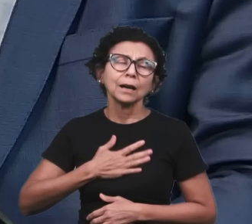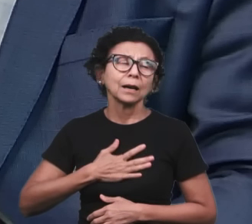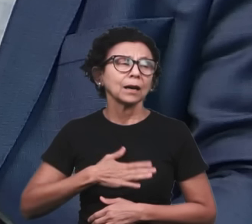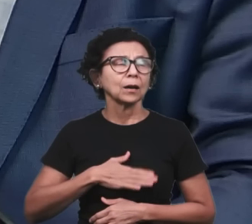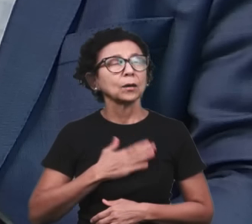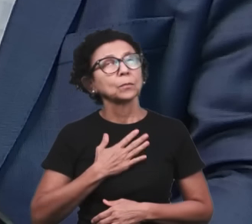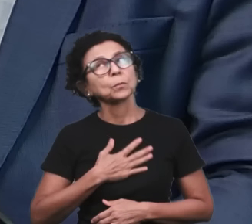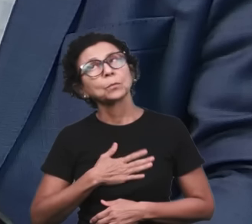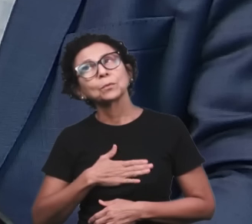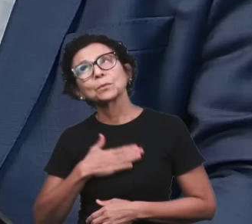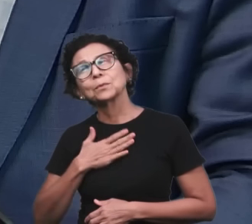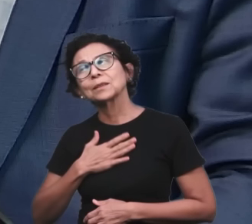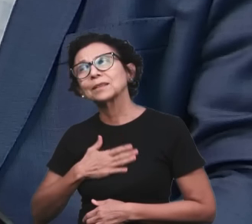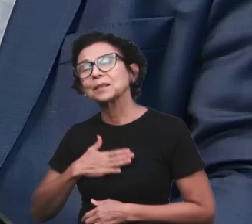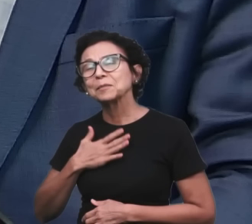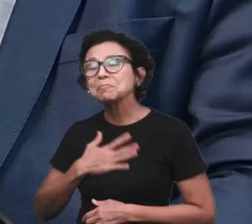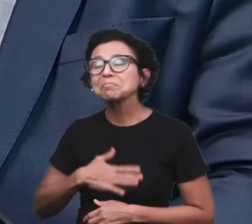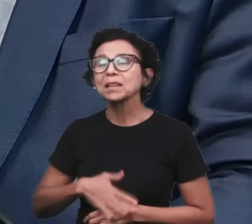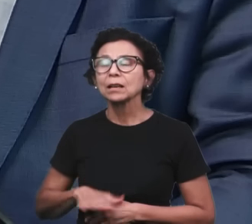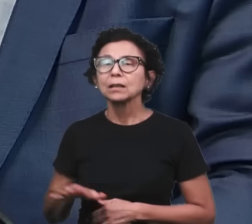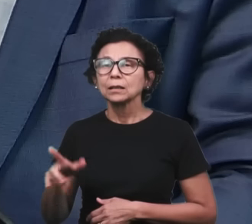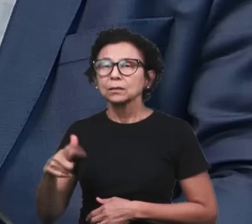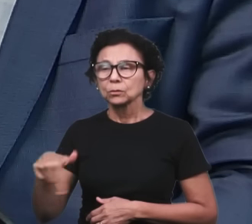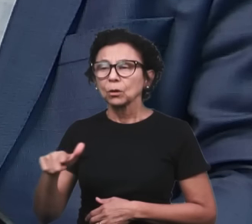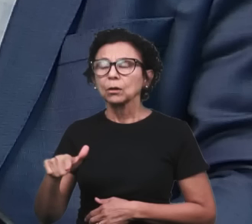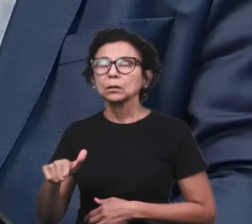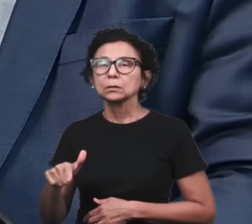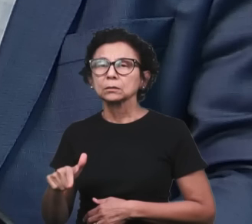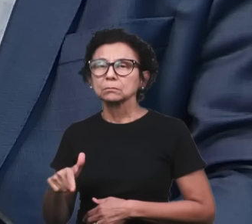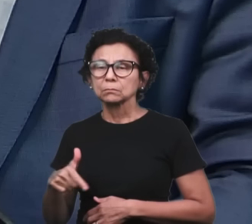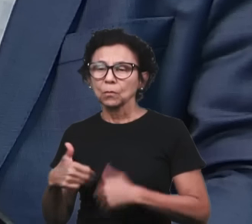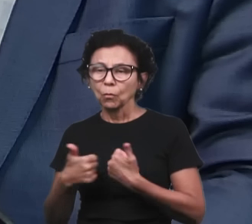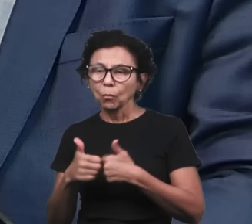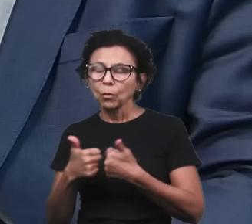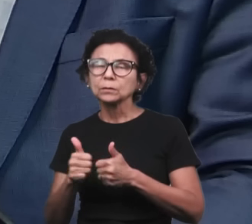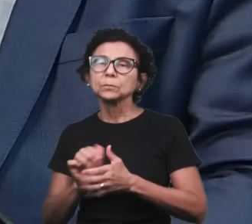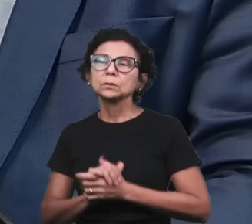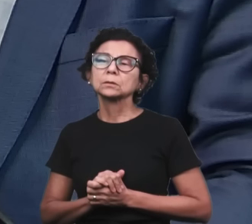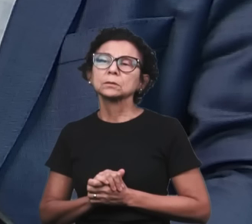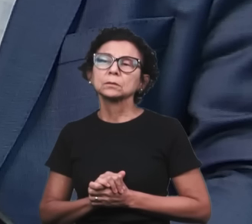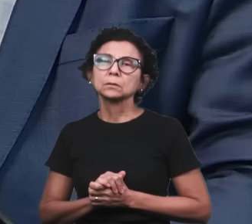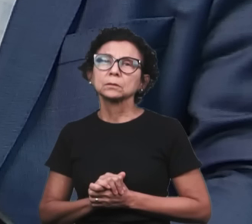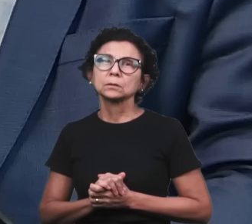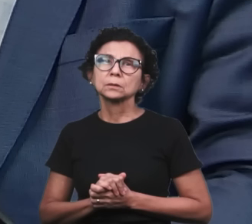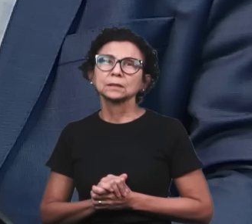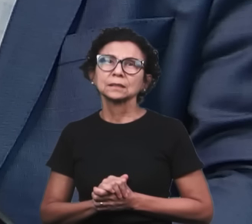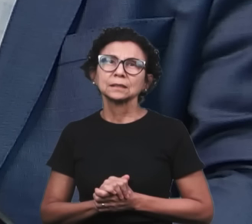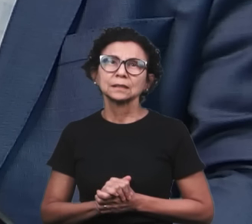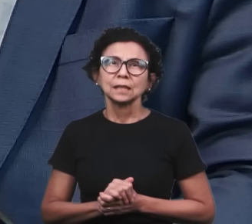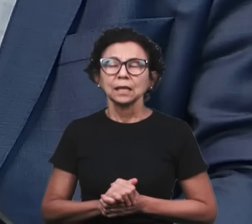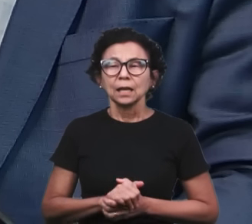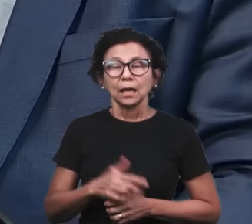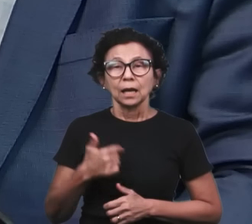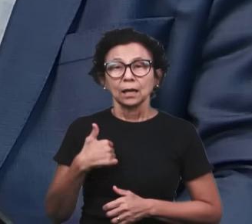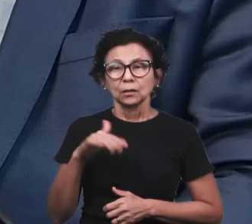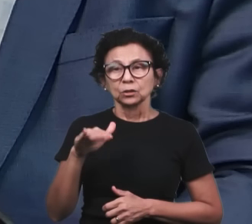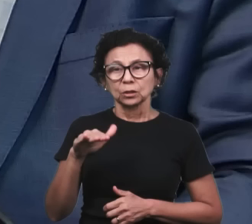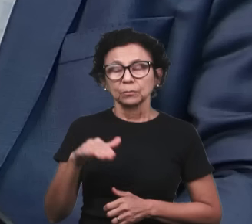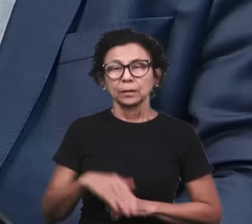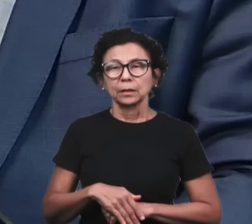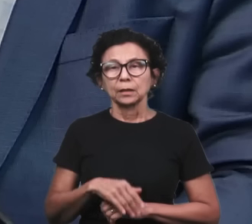tranquilo, né? E nós fomos ao monte, fomos de um ônibus. Eu levei meu irmão que tinha